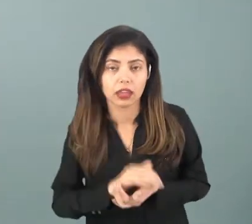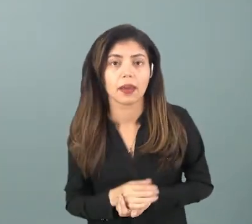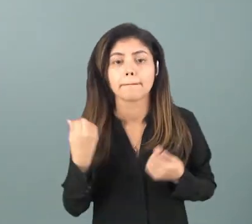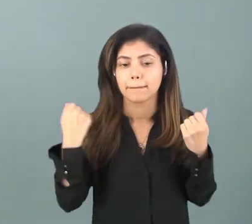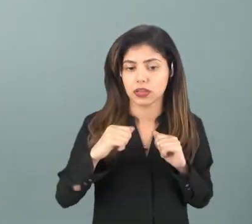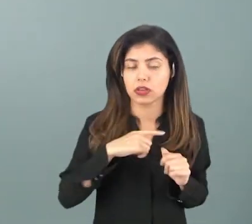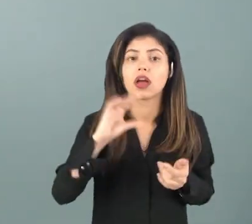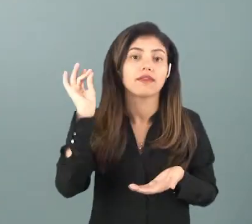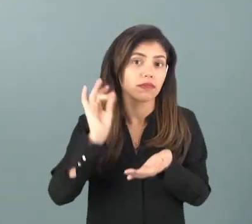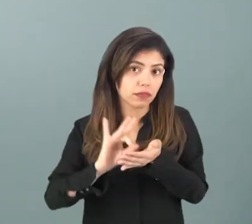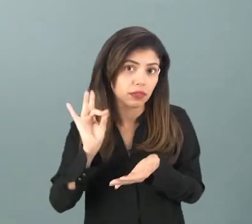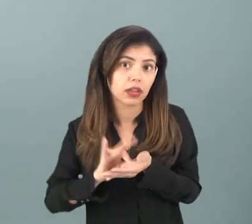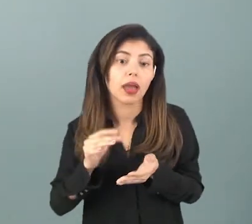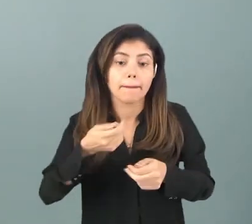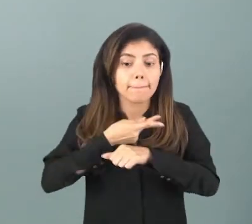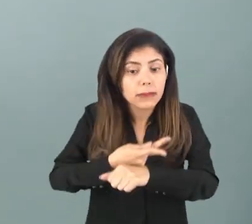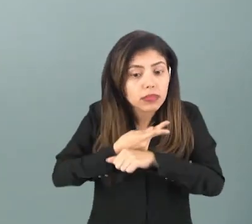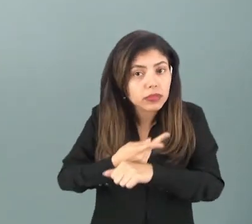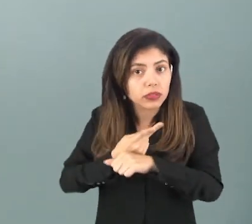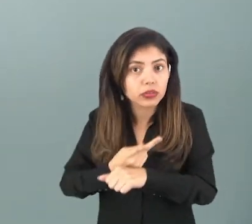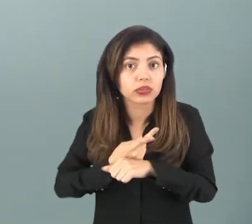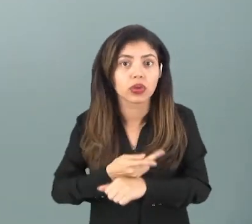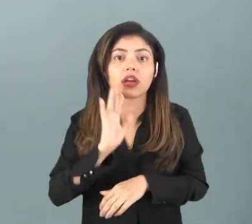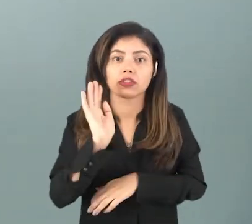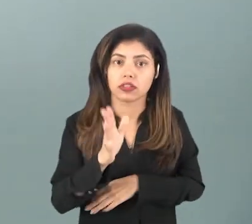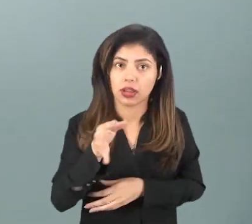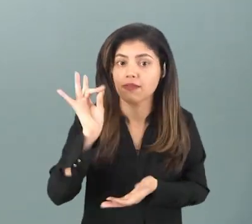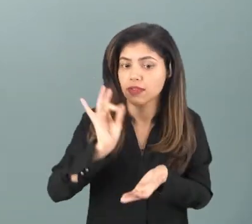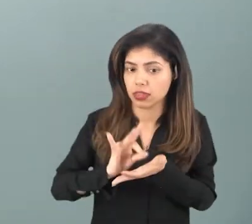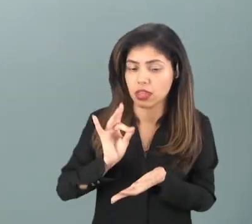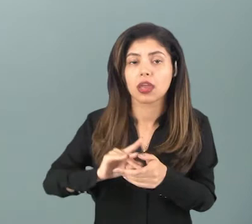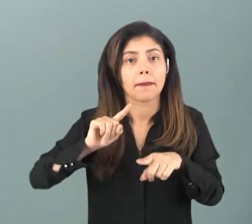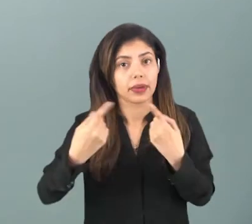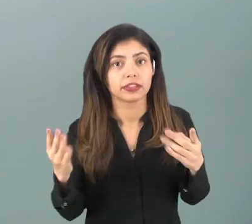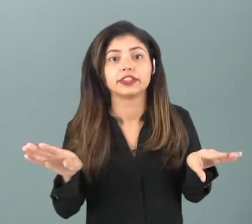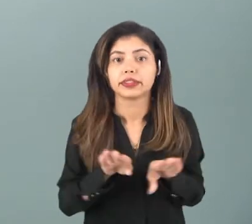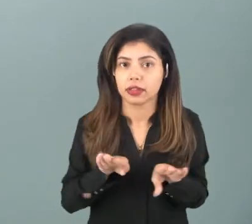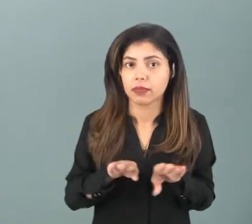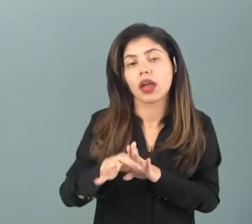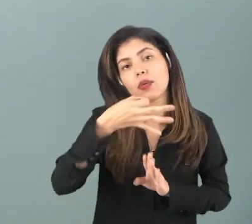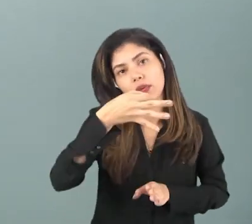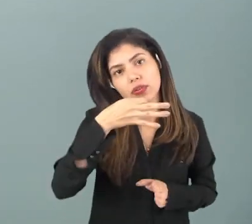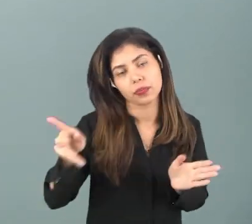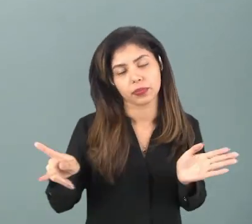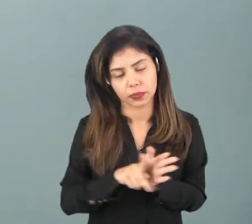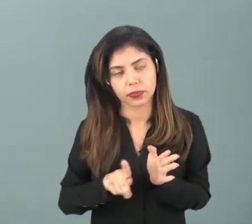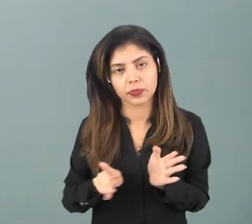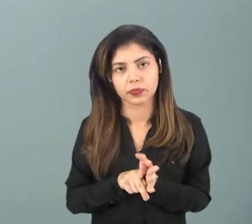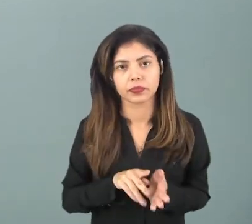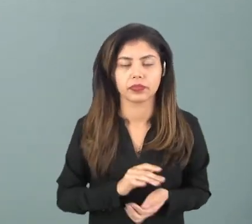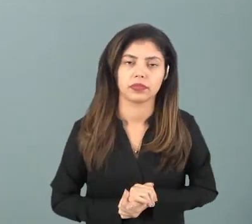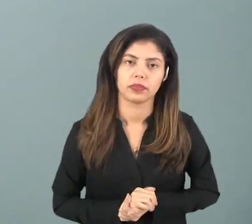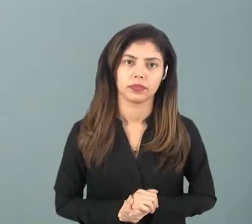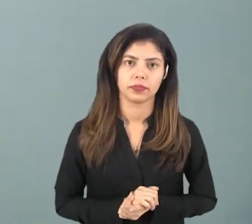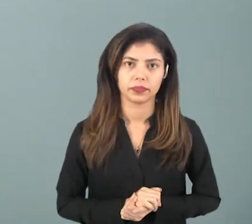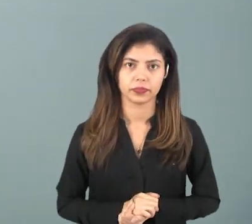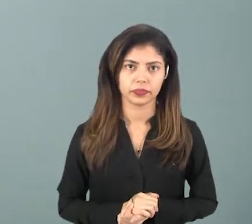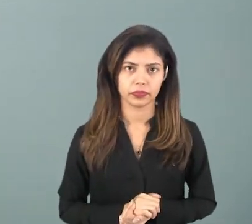tem que colocar fatos que a gente pesquisou, que realmente são verídicos, mas também a nossa opinião.